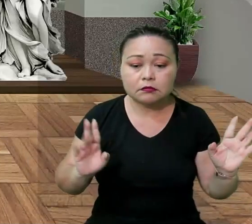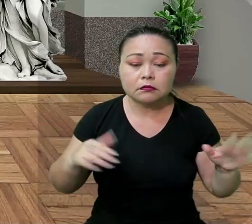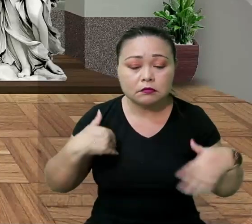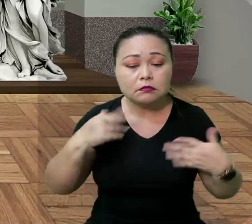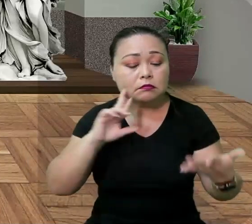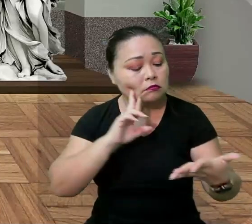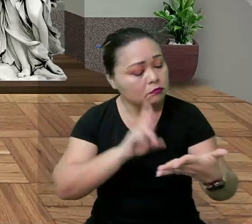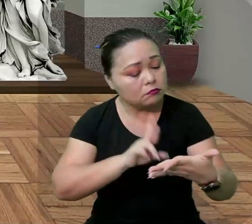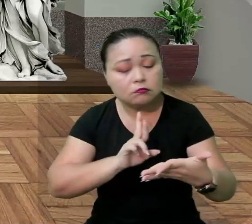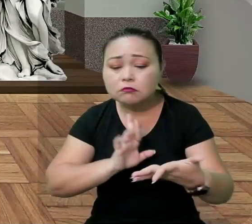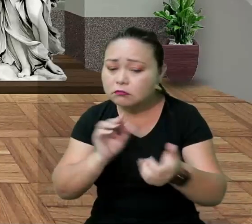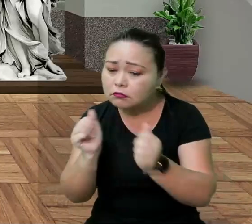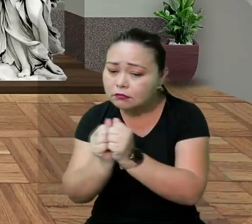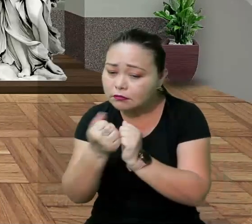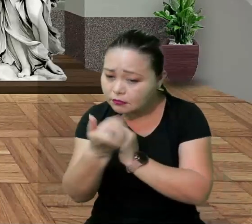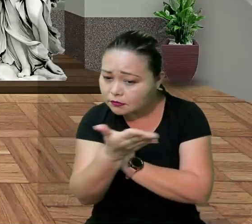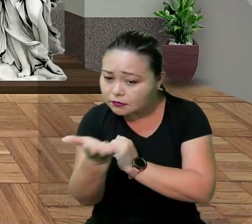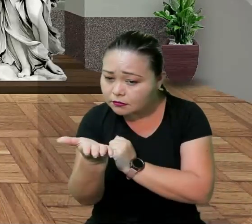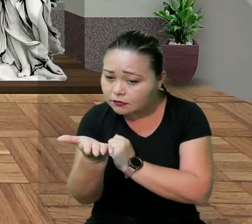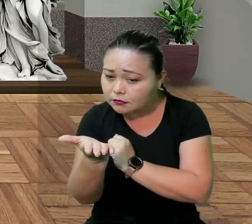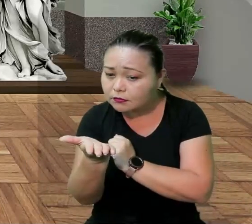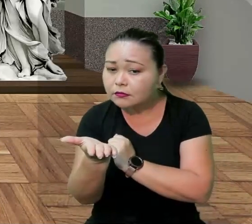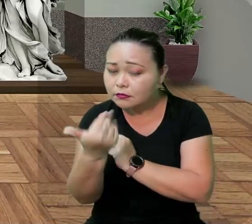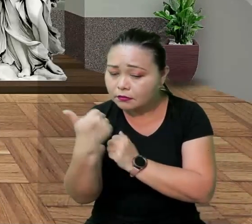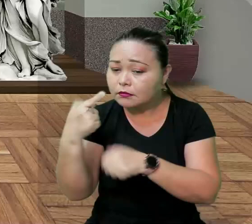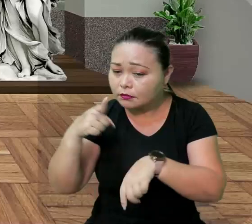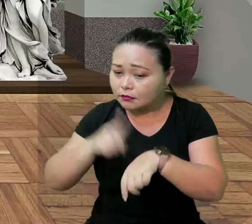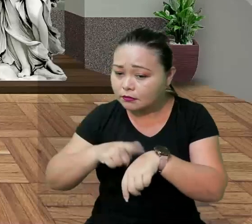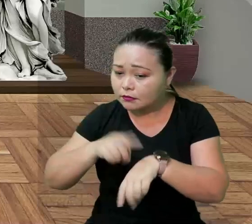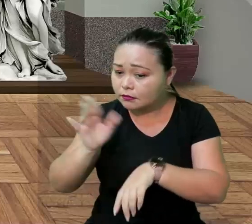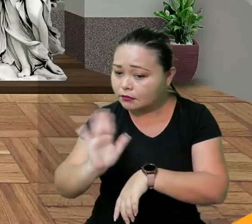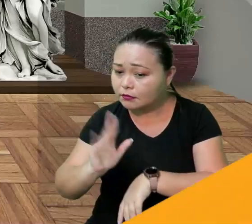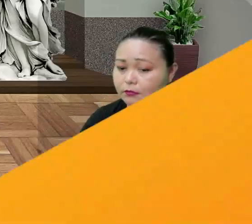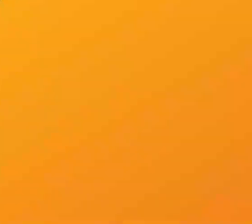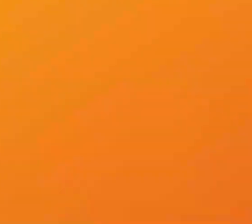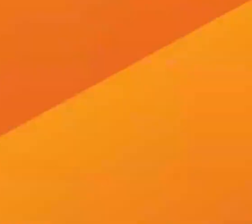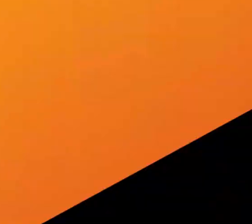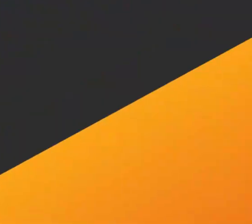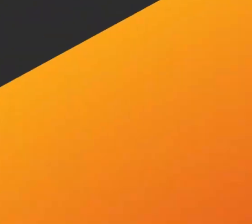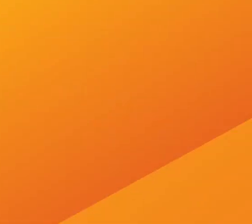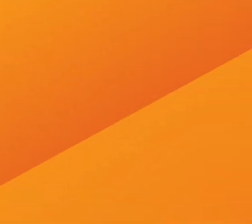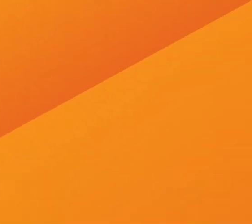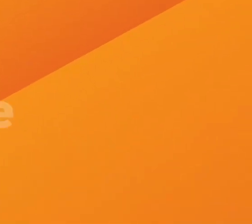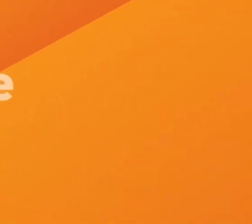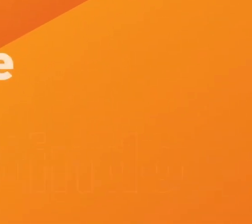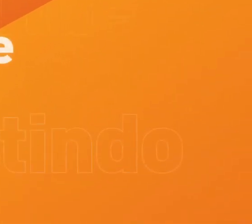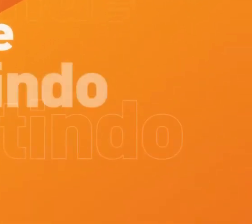vamos responder bacana com vocês. Traçar. Até daqui a pouquinho. Tchau, tchau.